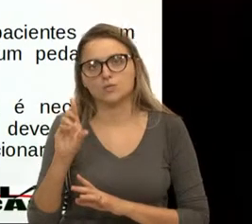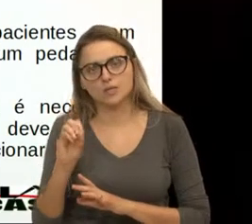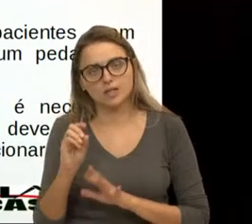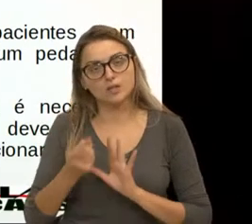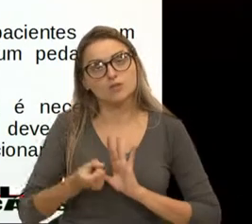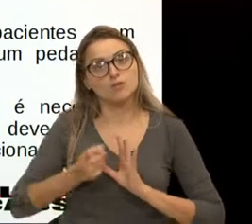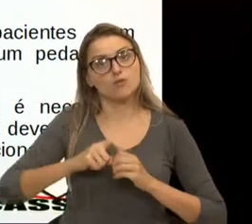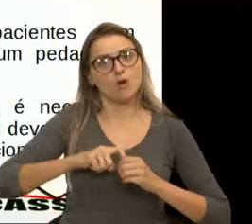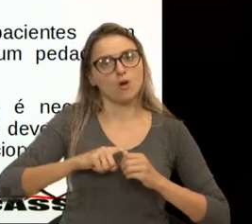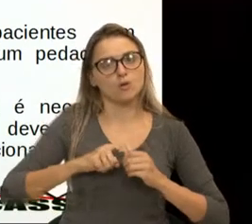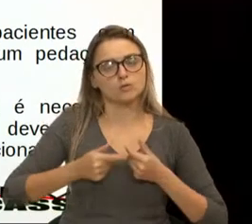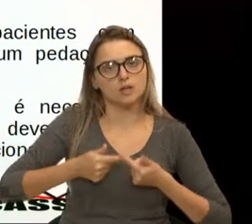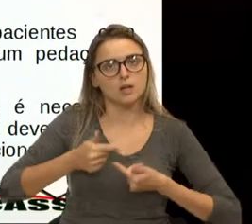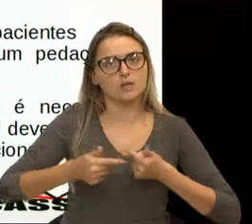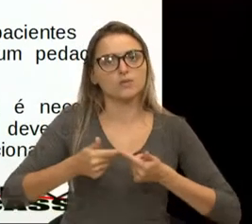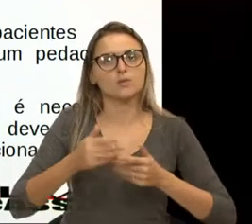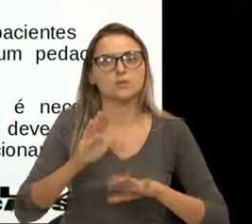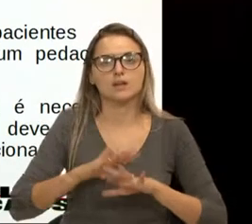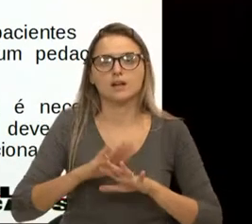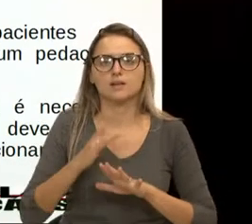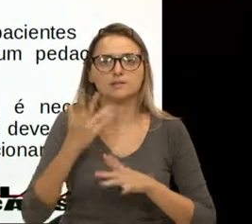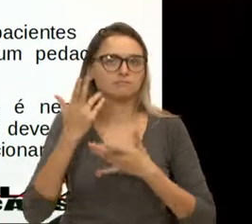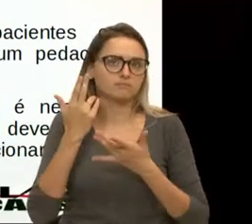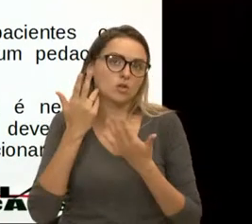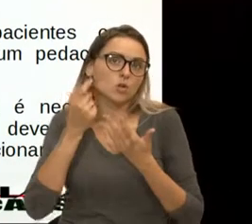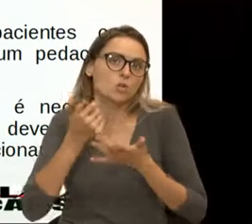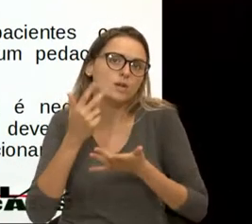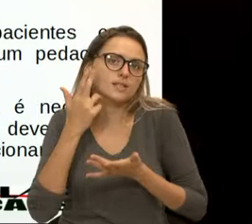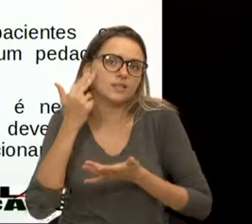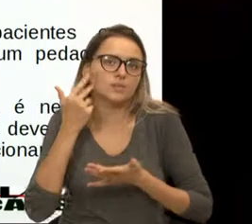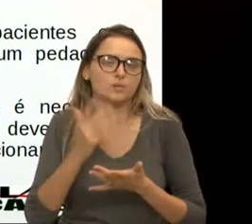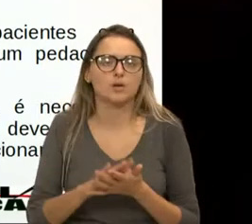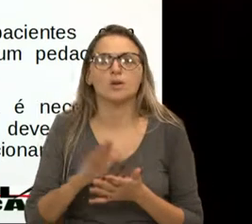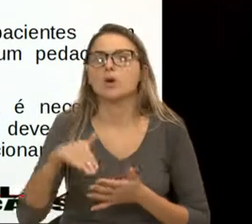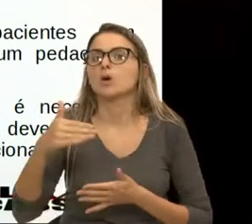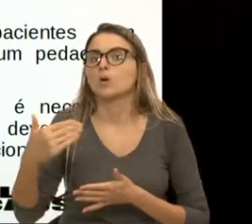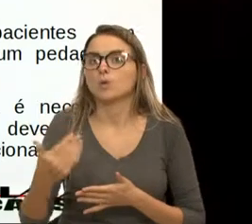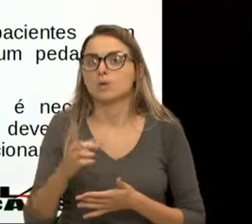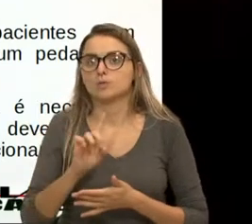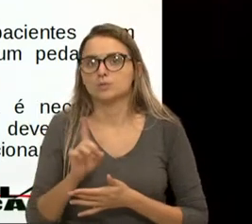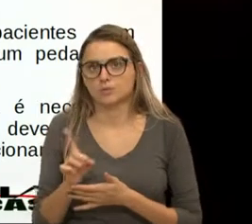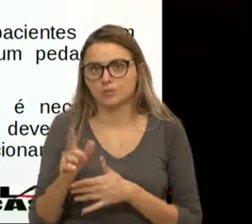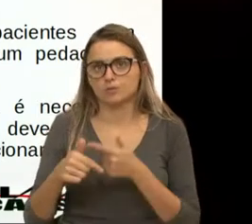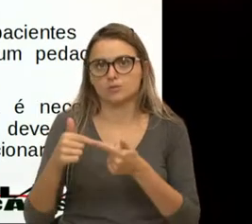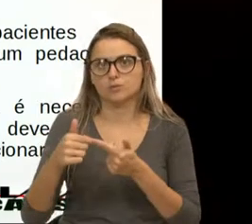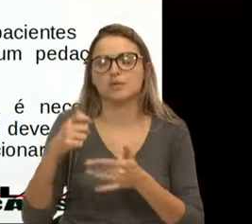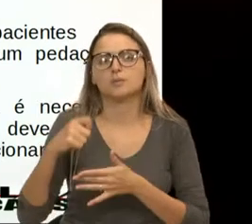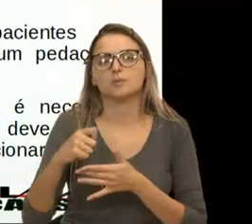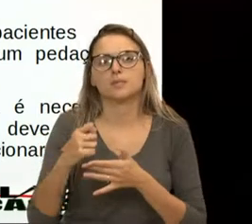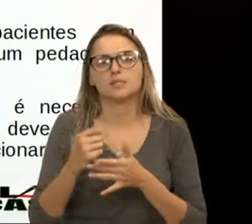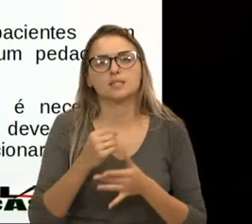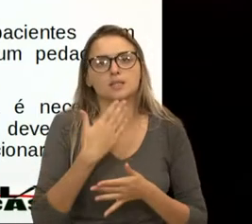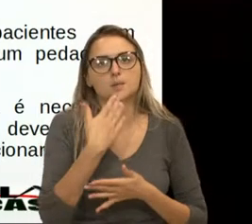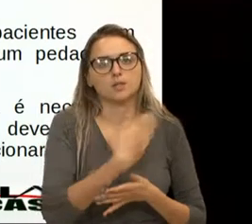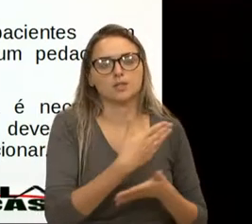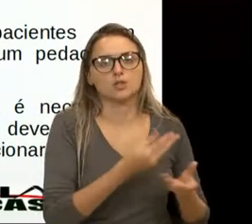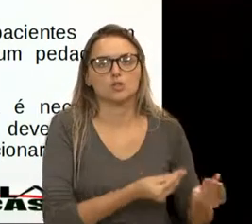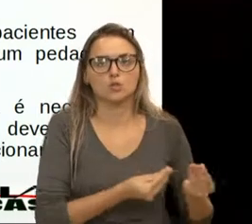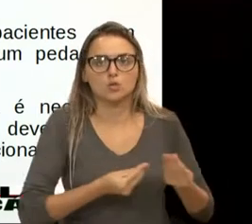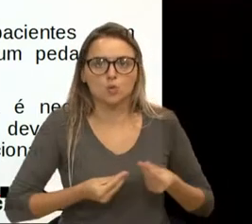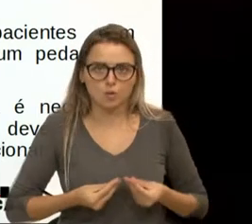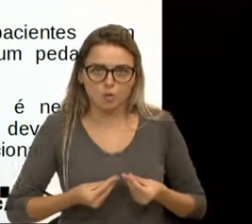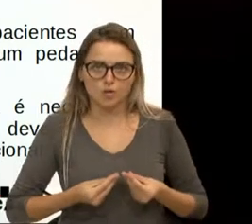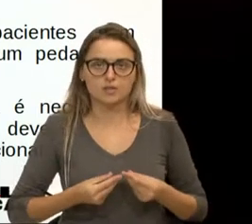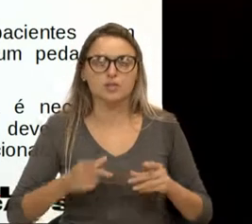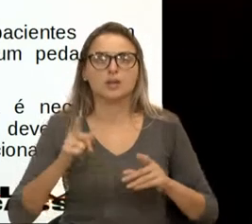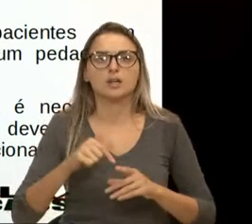de forma mais tranquila do que outros órgãos, né? Quando não funciona um órgão, é necessário recorrer ao doador e a retirada deve ser feita logo